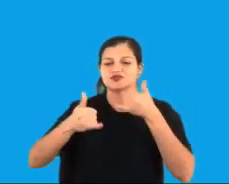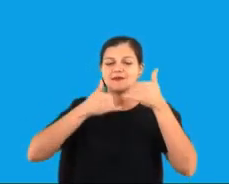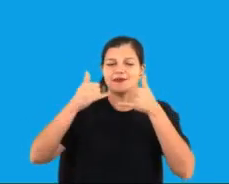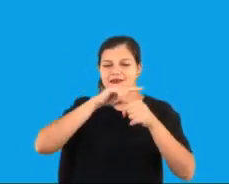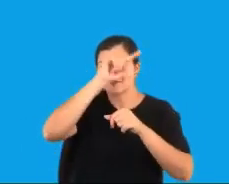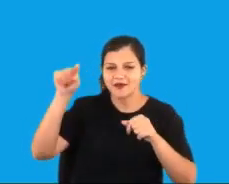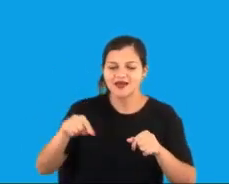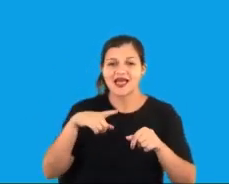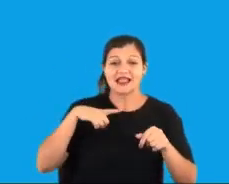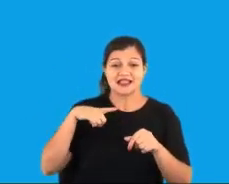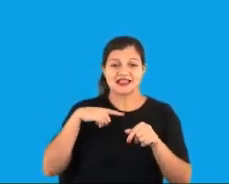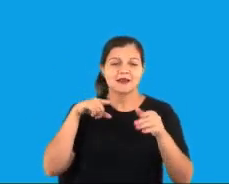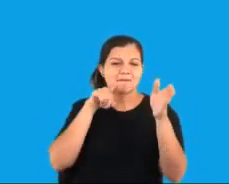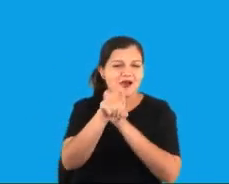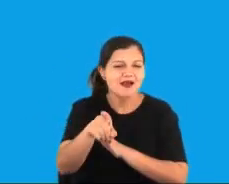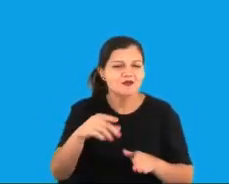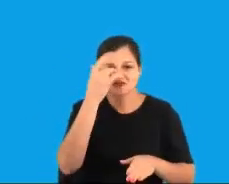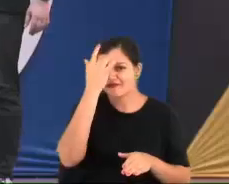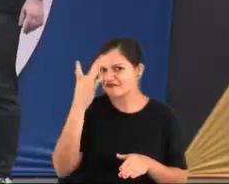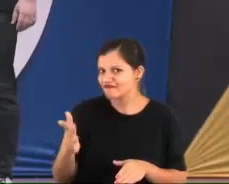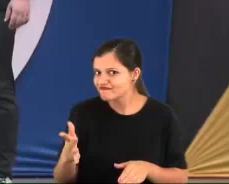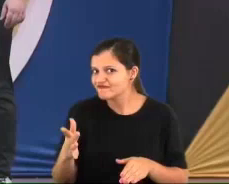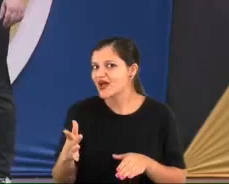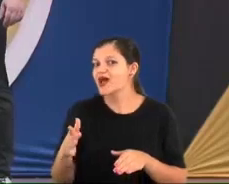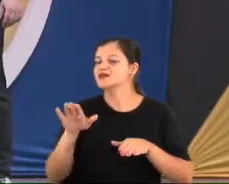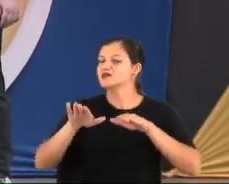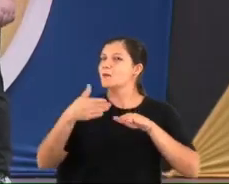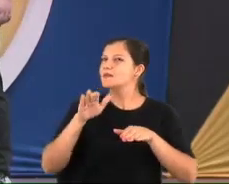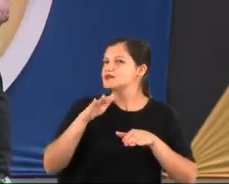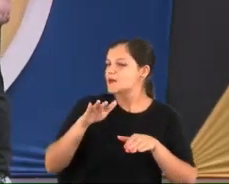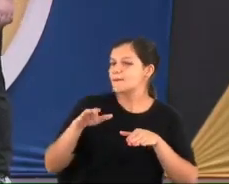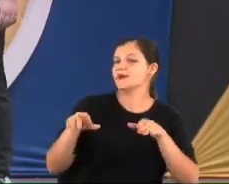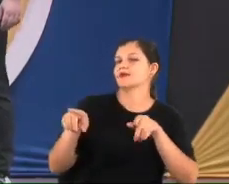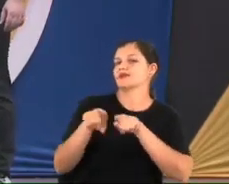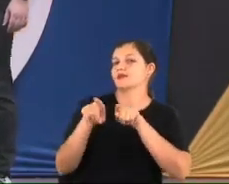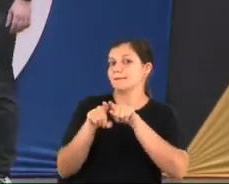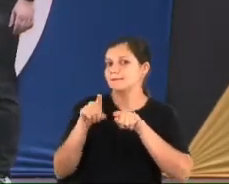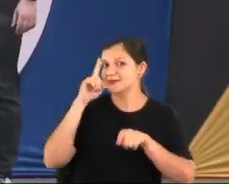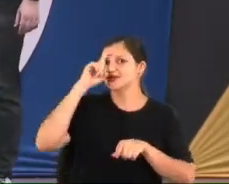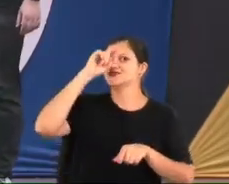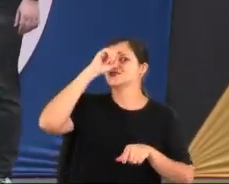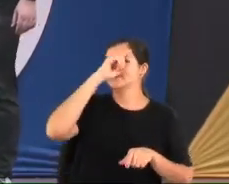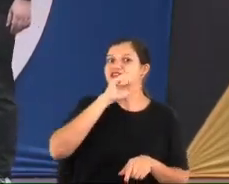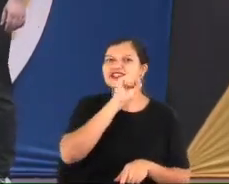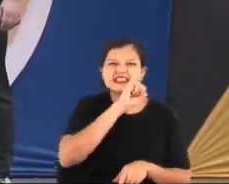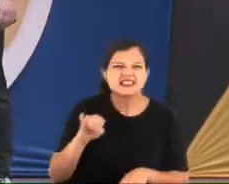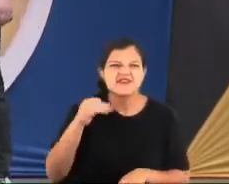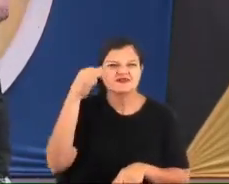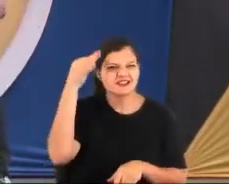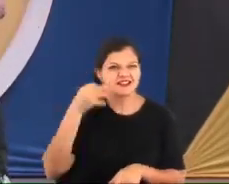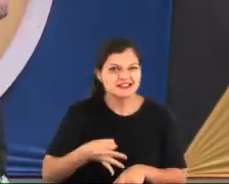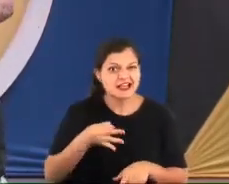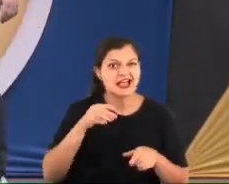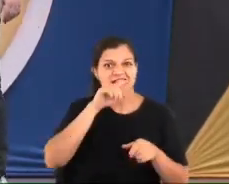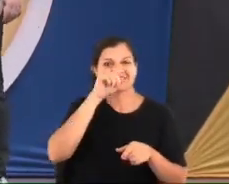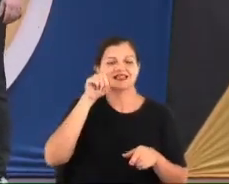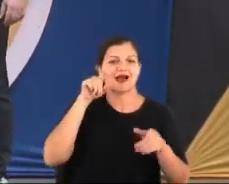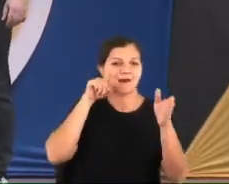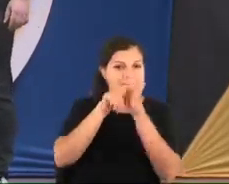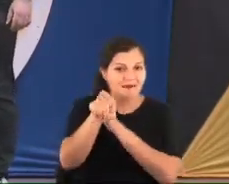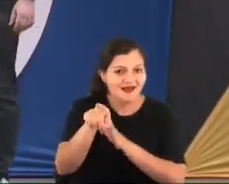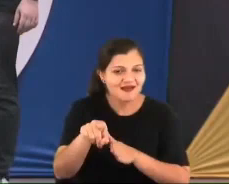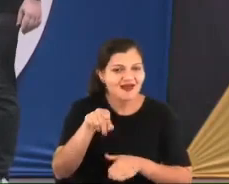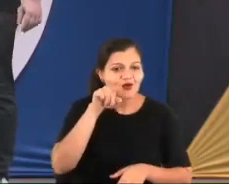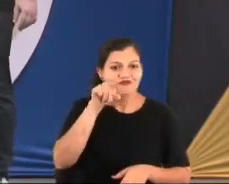Nós temos perguntas fáceis, médias e difíceis. E se você acertar essa pergunta, olha só que